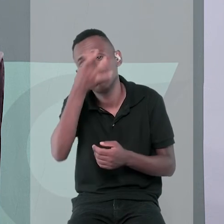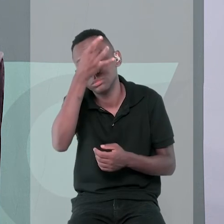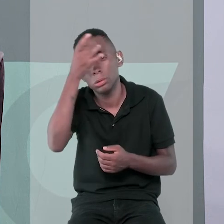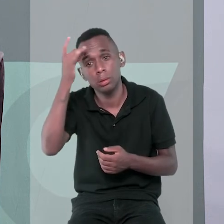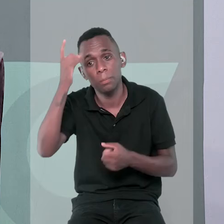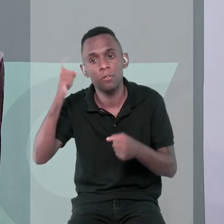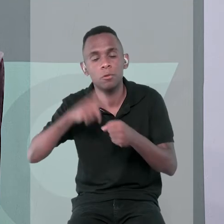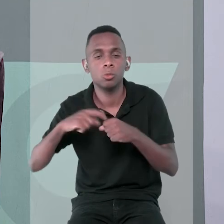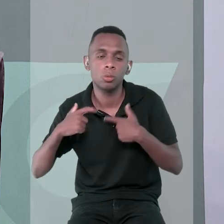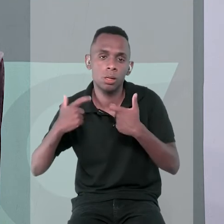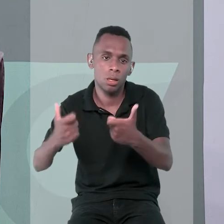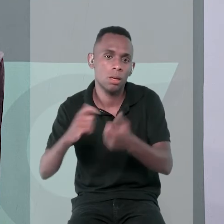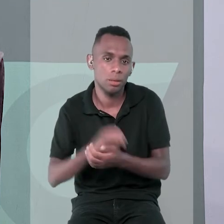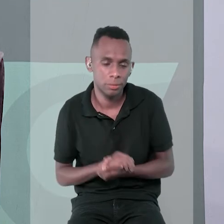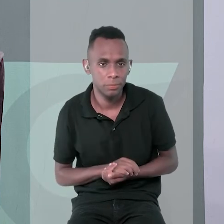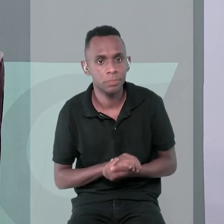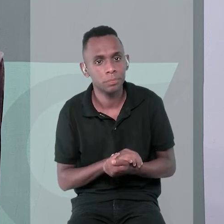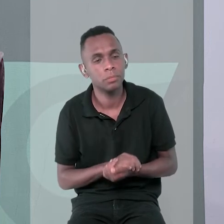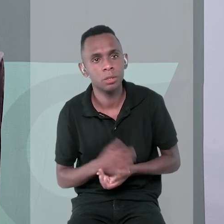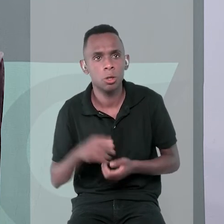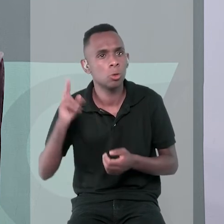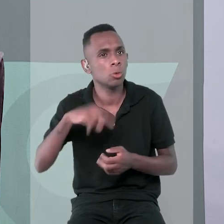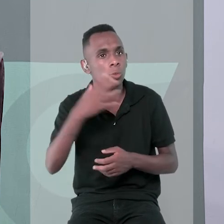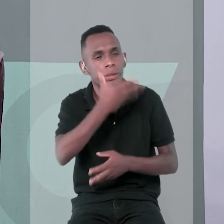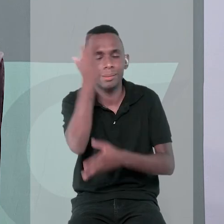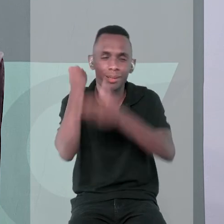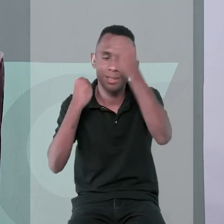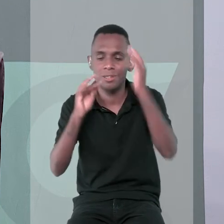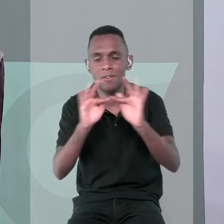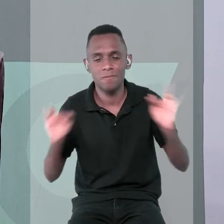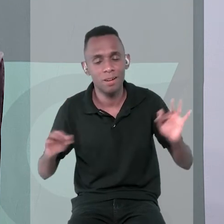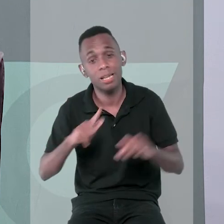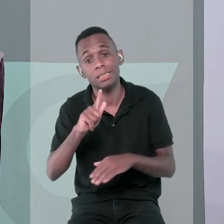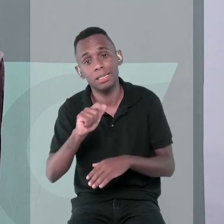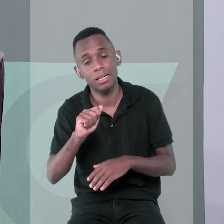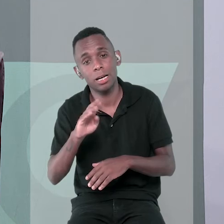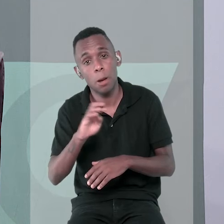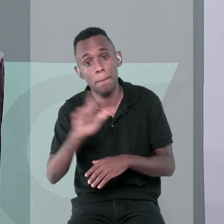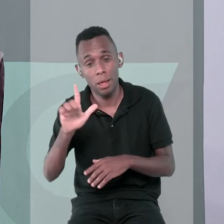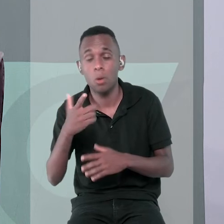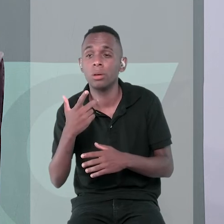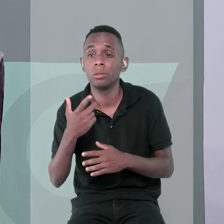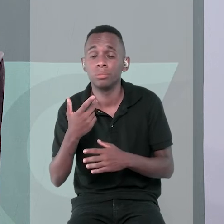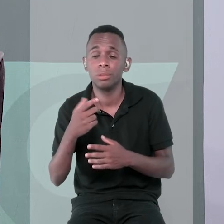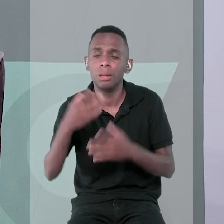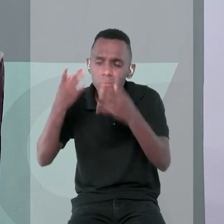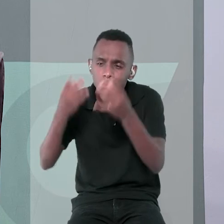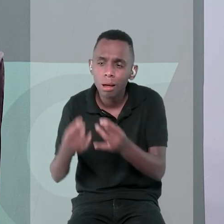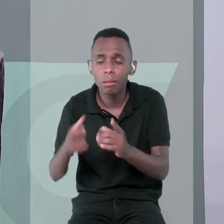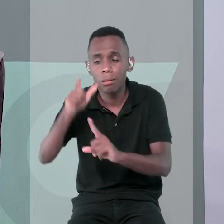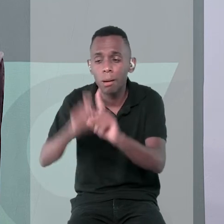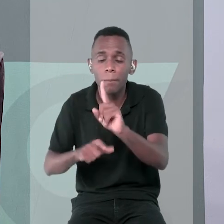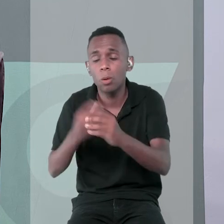de quem voltou da guerra. E aí eu nunca me esqueci de uma frase do Gabriel Garcia Marques, no 100 Anos de Solidão, que ele descreve uma